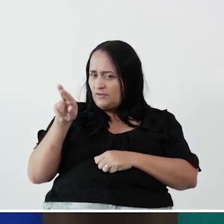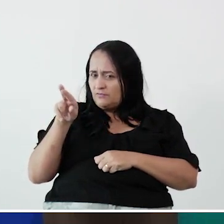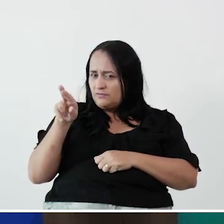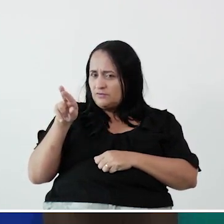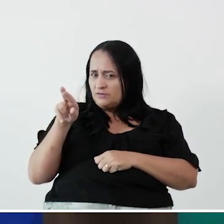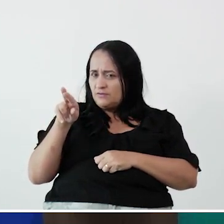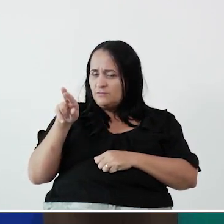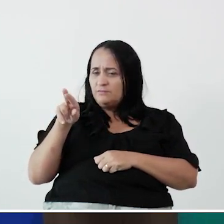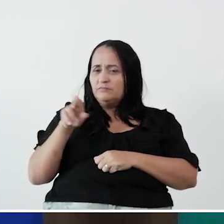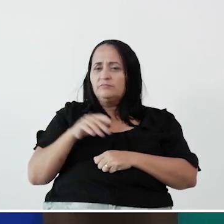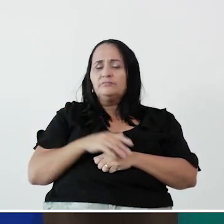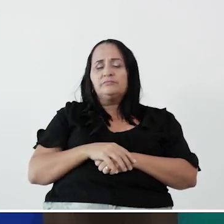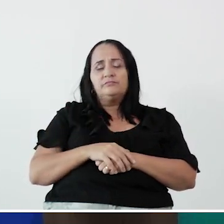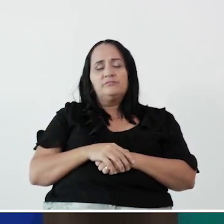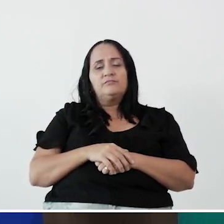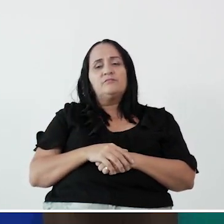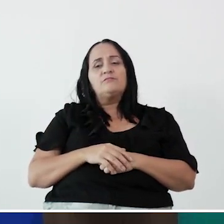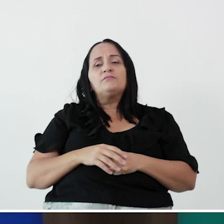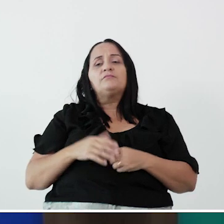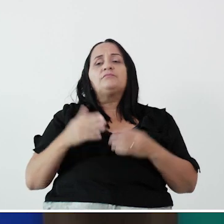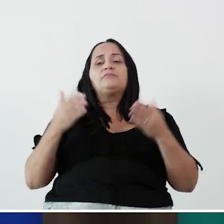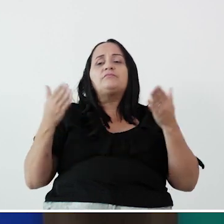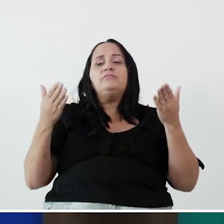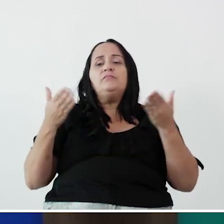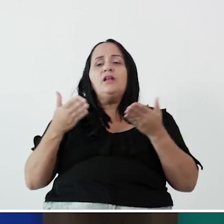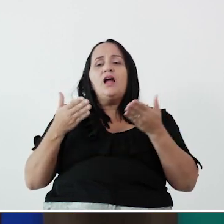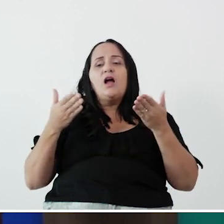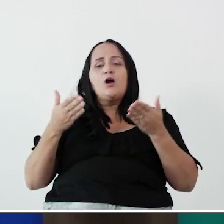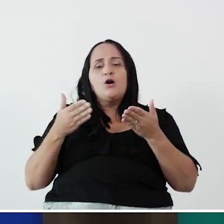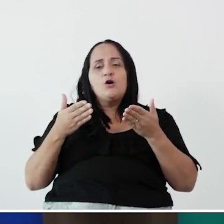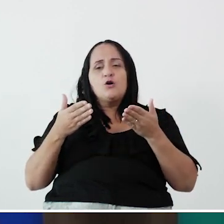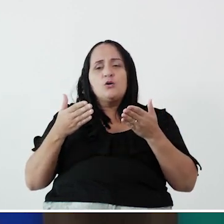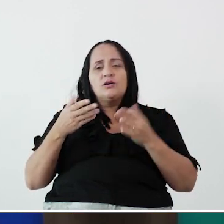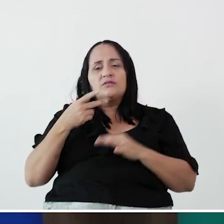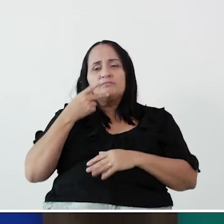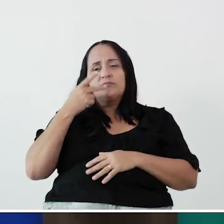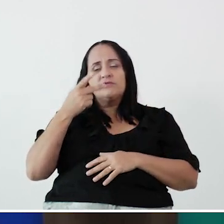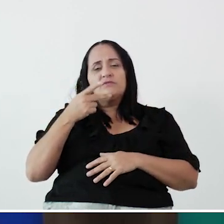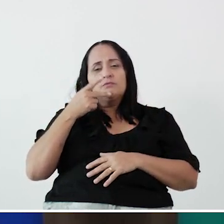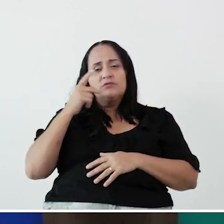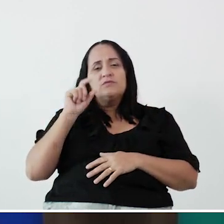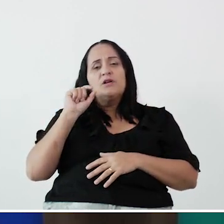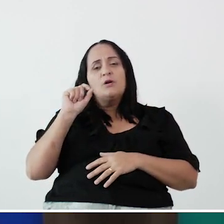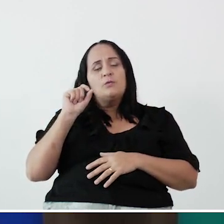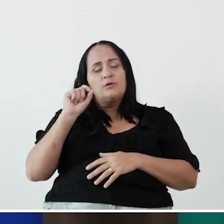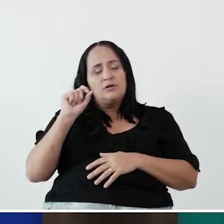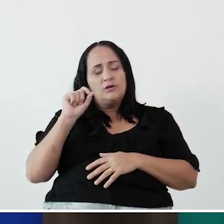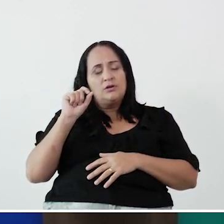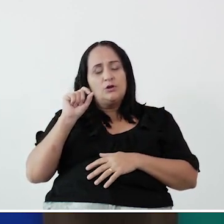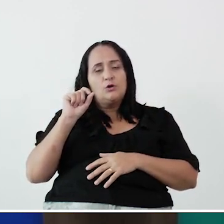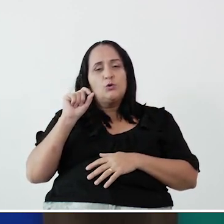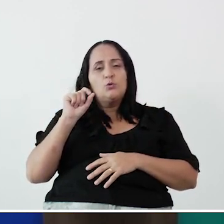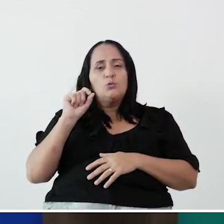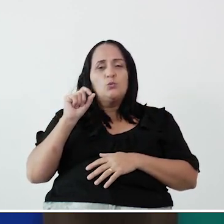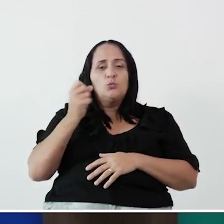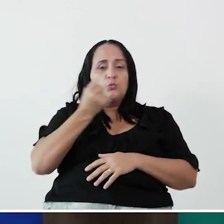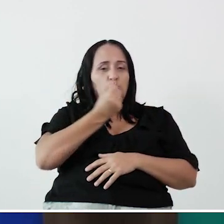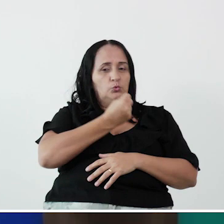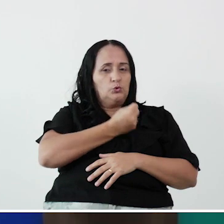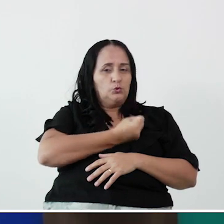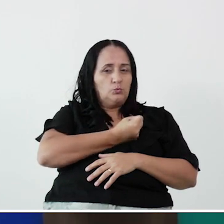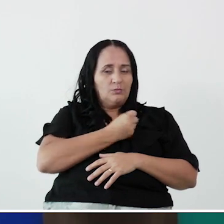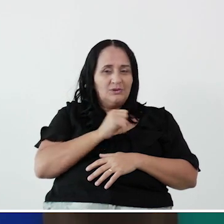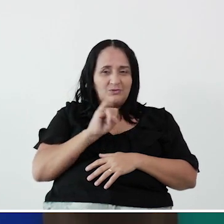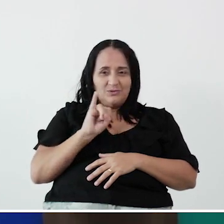primeiro bloco, nós vamos agora falar de operações com números inteiros.